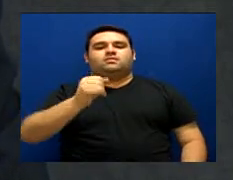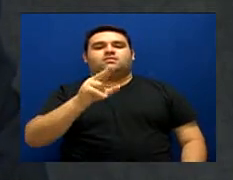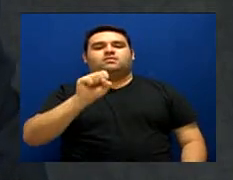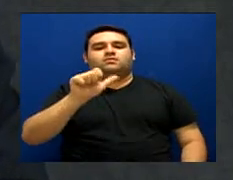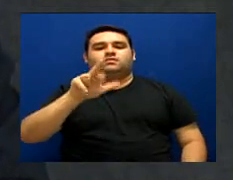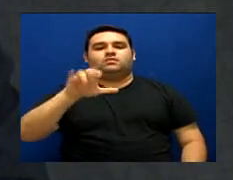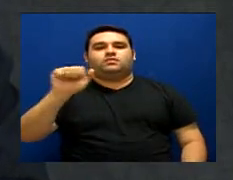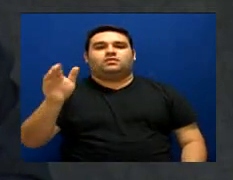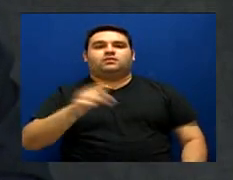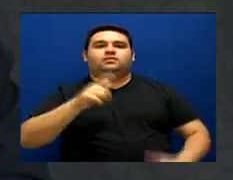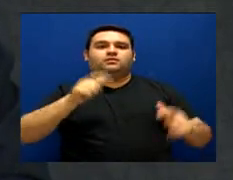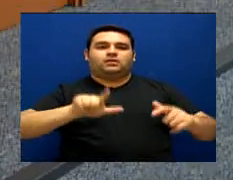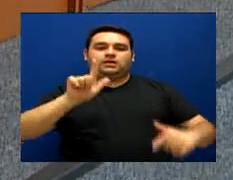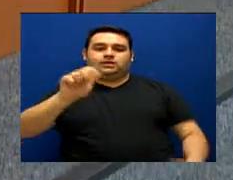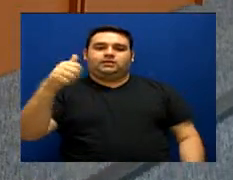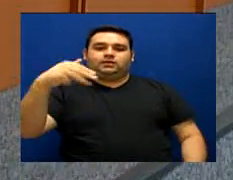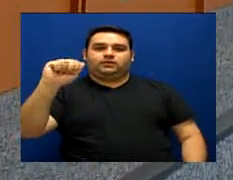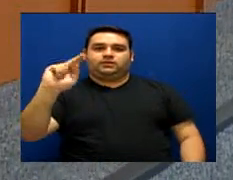Gamá.